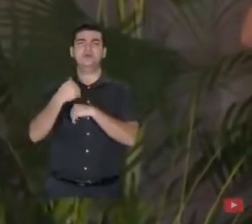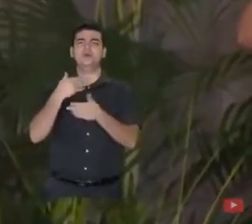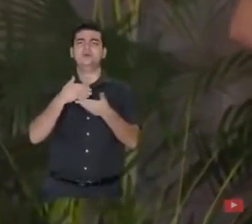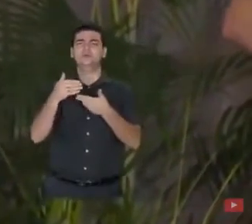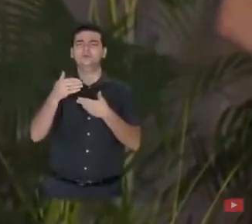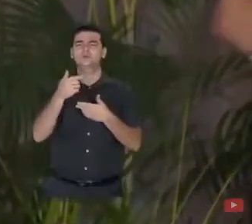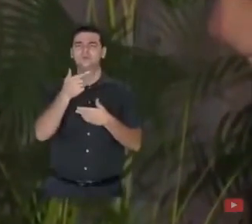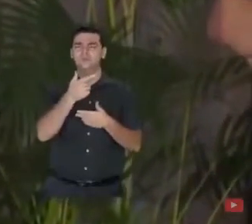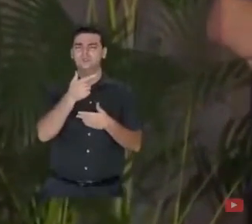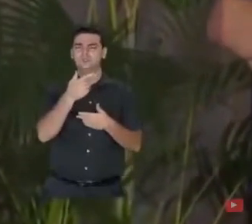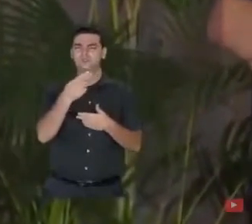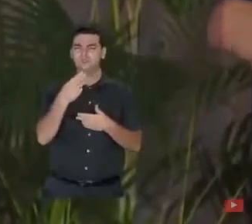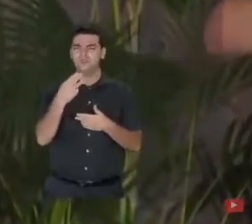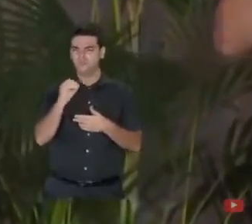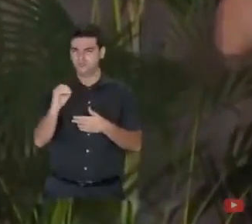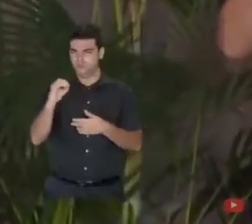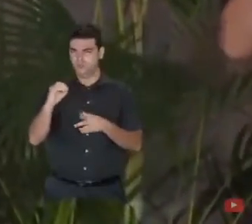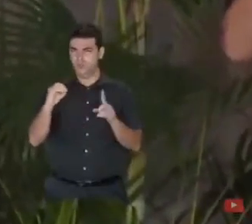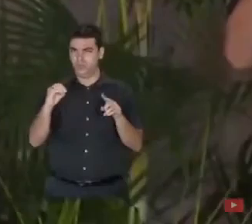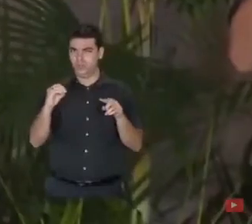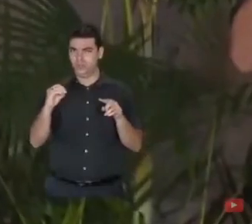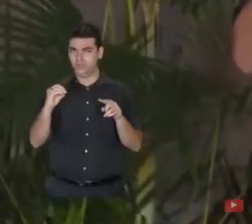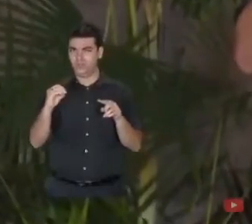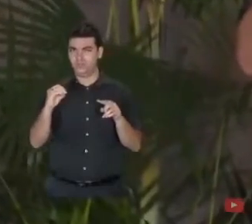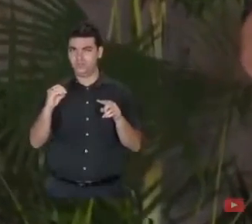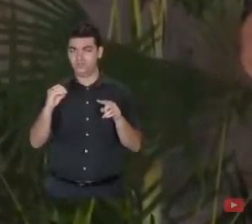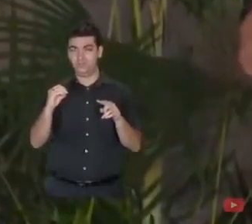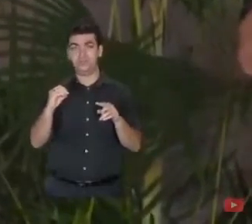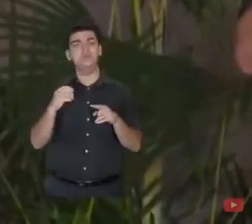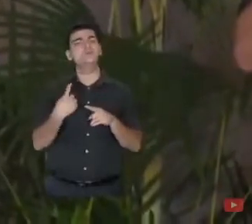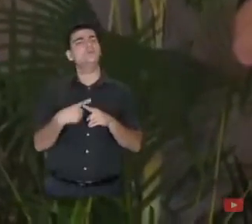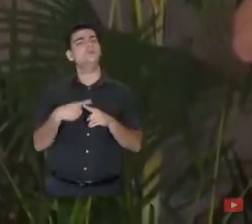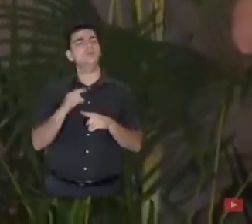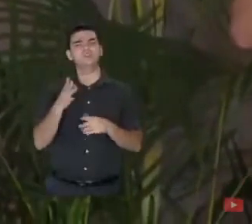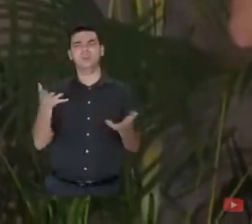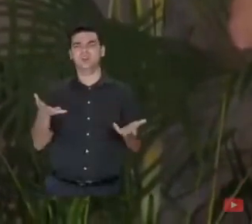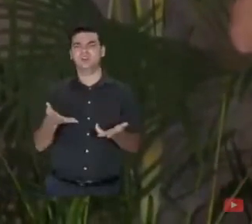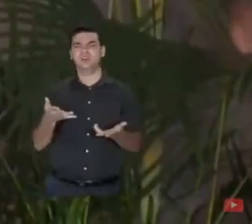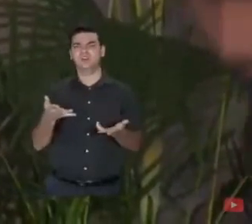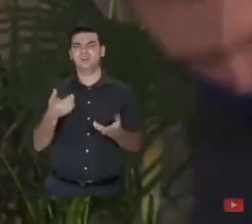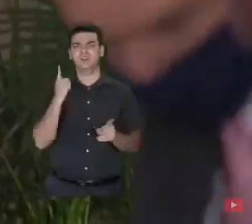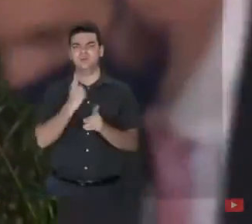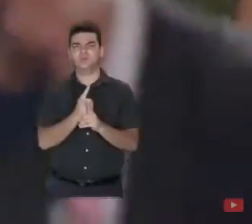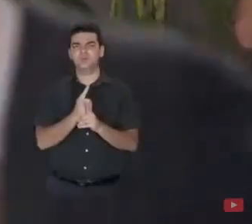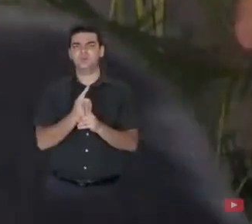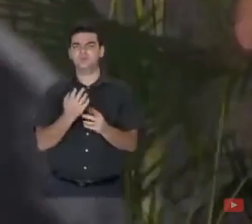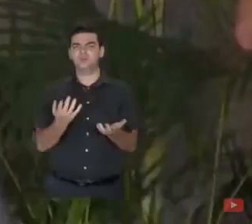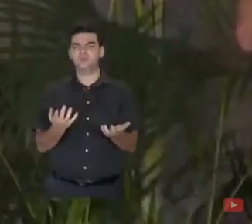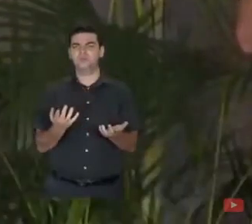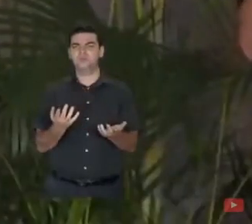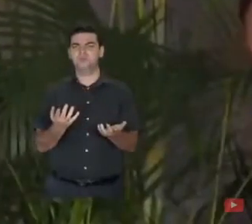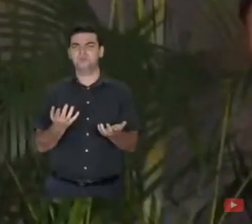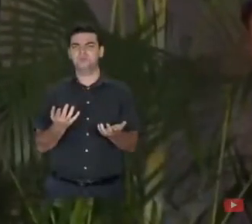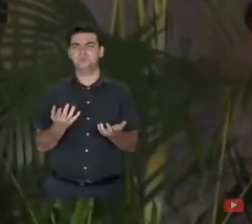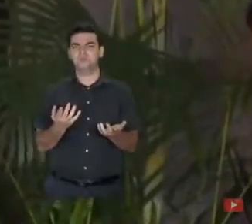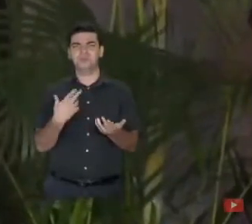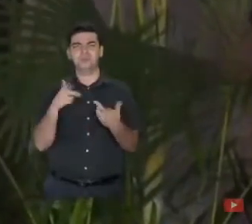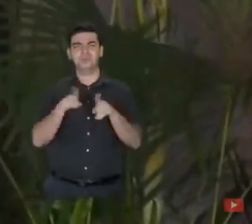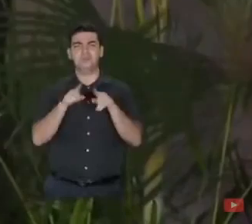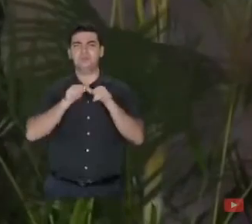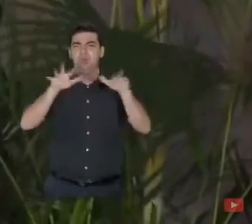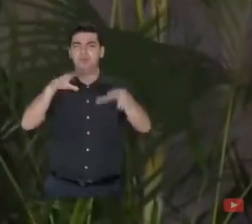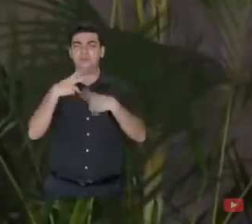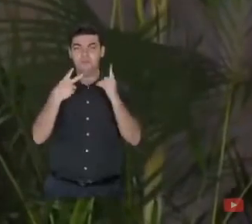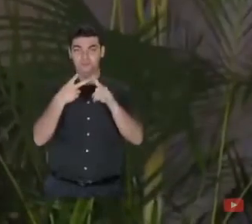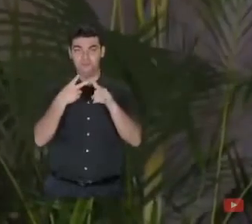dia 23 de outubro, como o senhor falou inicialmente, porque só agora que ele foi detectado. E a